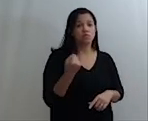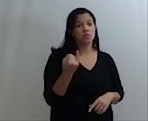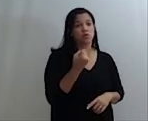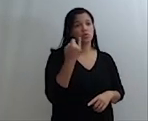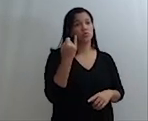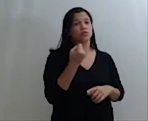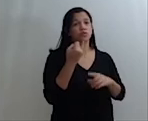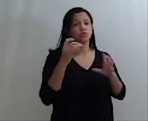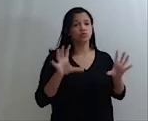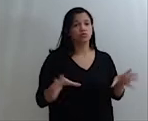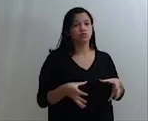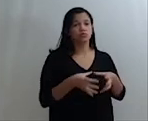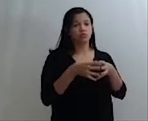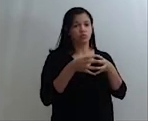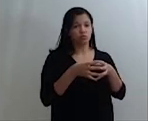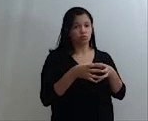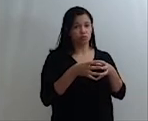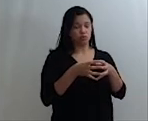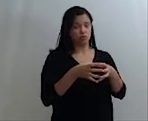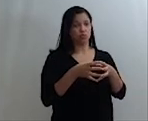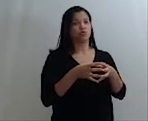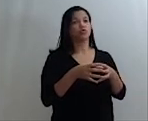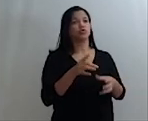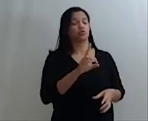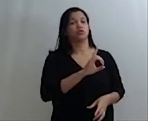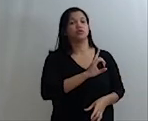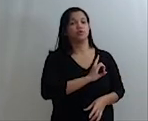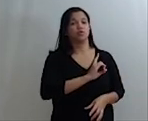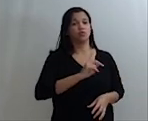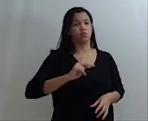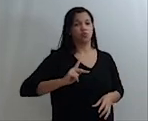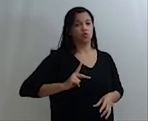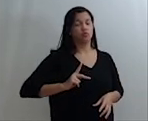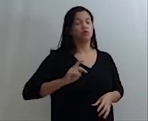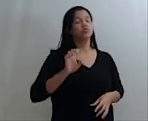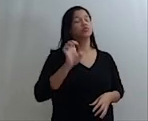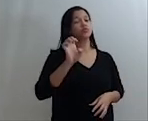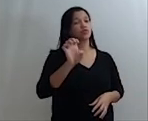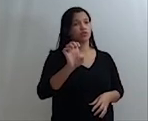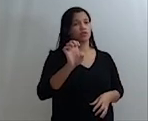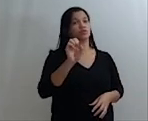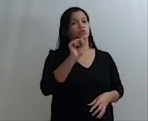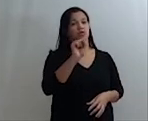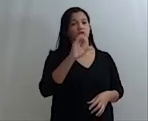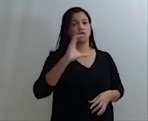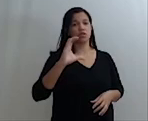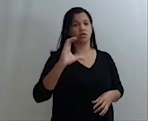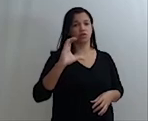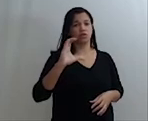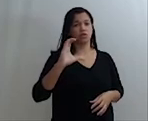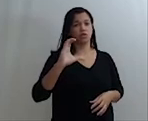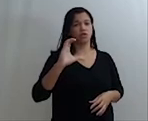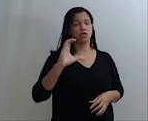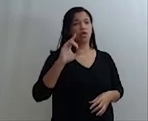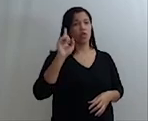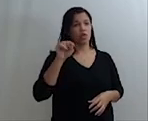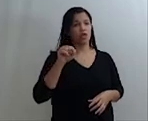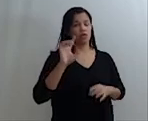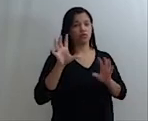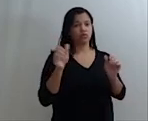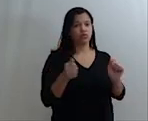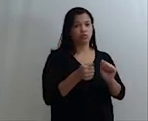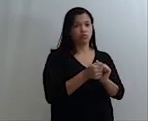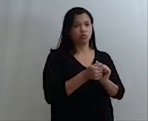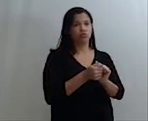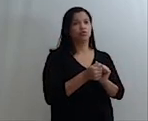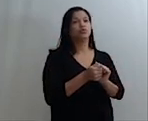Defensoria Pública do Estado de Santa Catarina que eh até recordo que Santa Catarina eh junto com meu estado